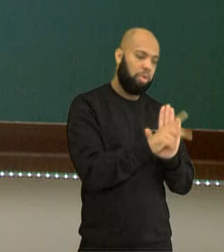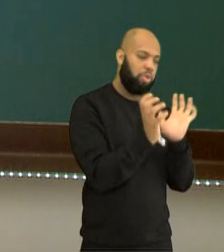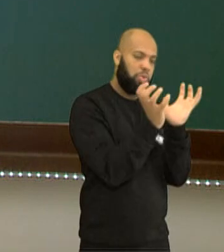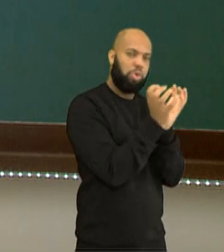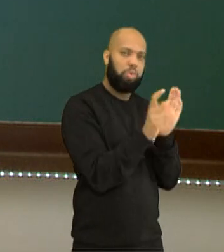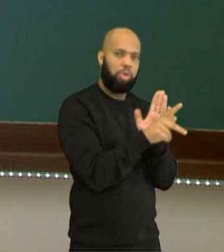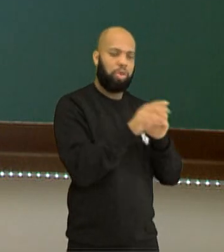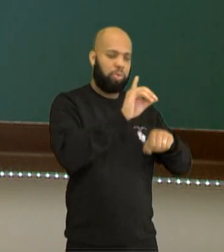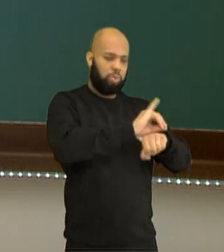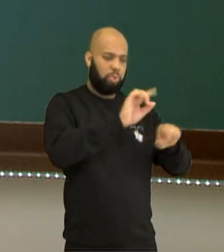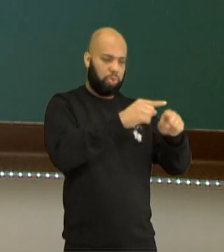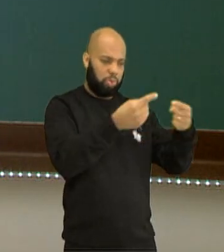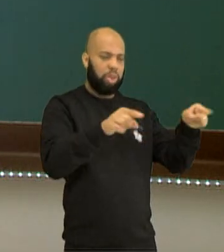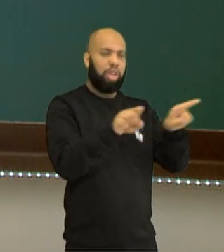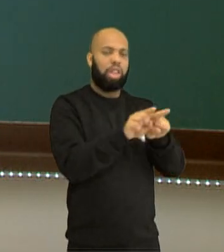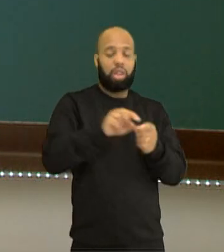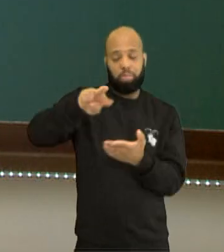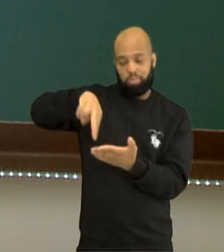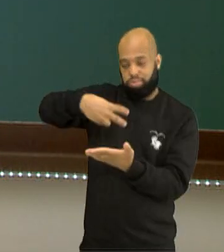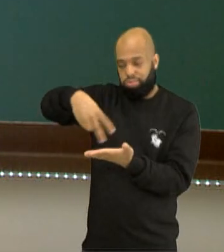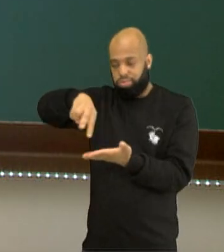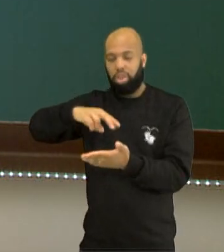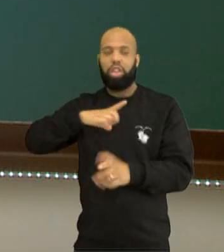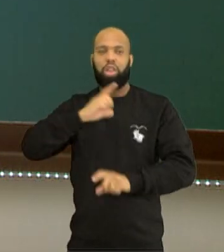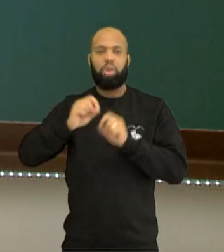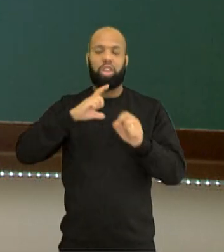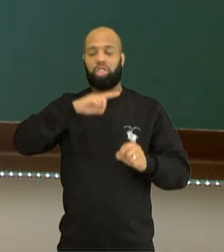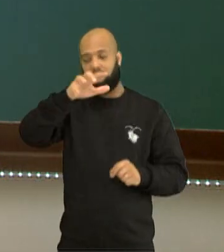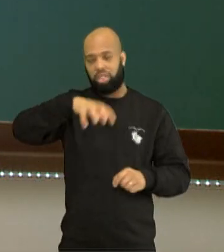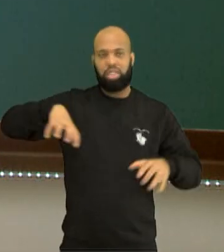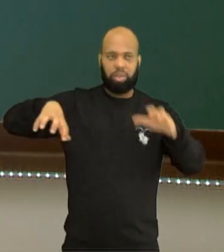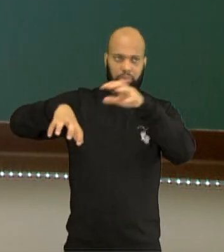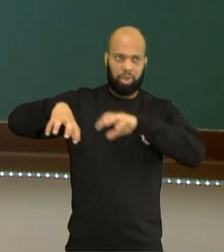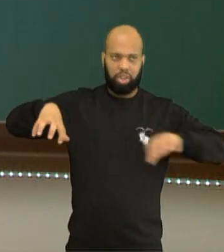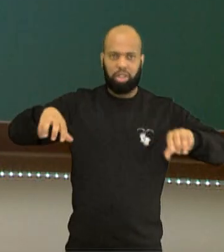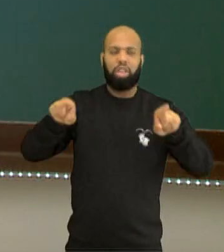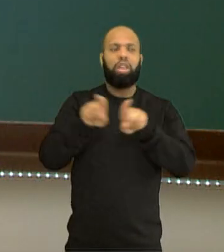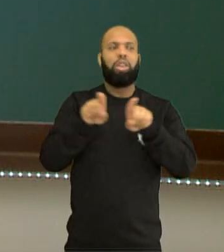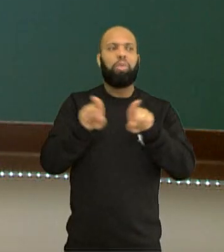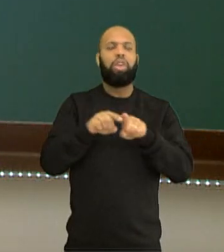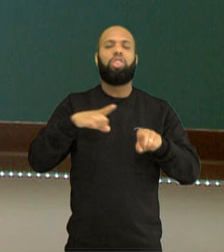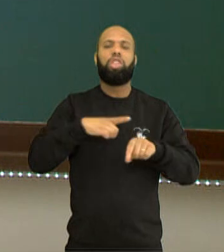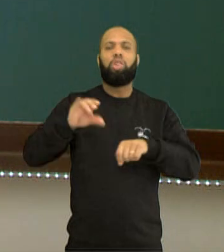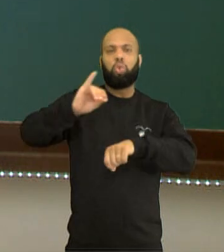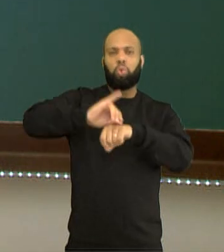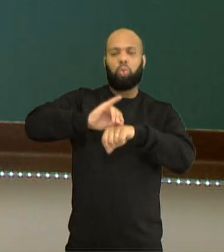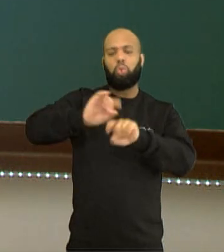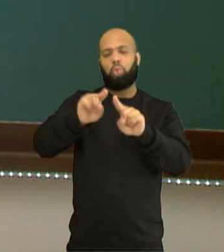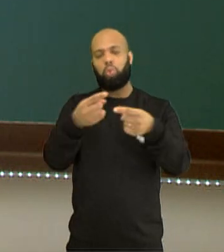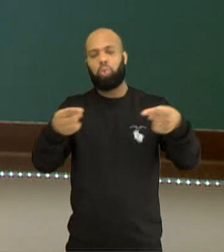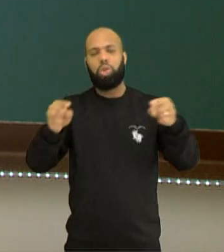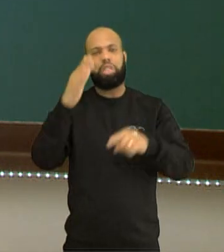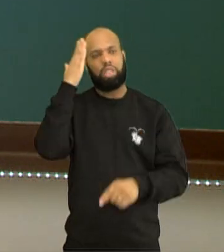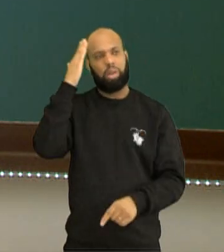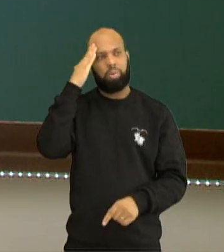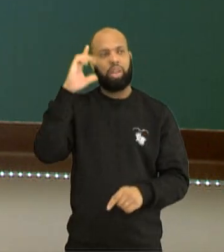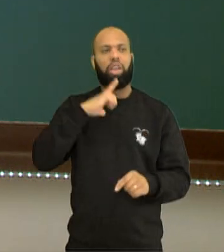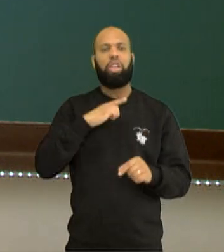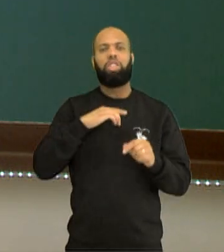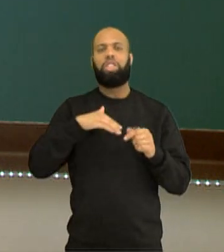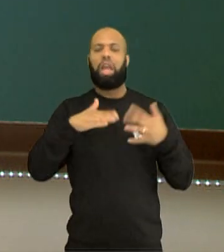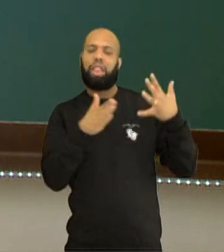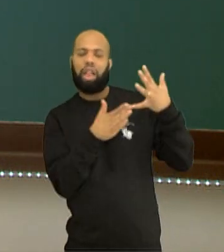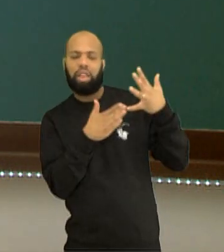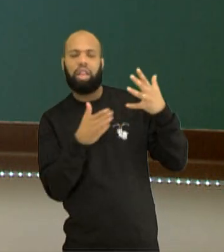mesma coisa a questão da dança. Então existia assim uma classe bem separada. A questão dos instrumentistas eram pessoas com um nível menor